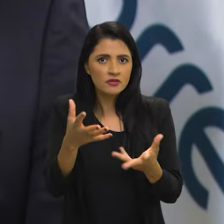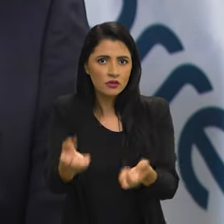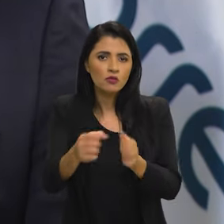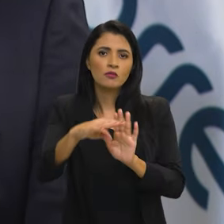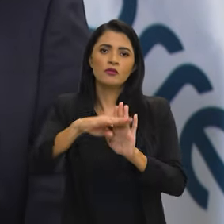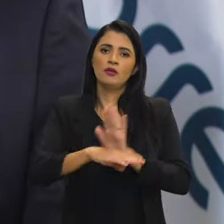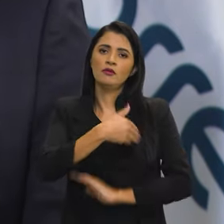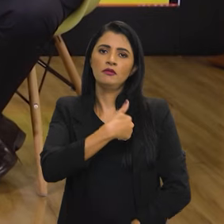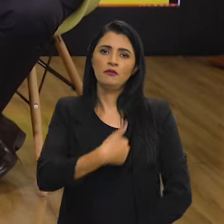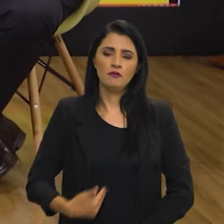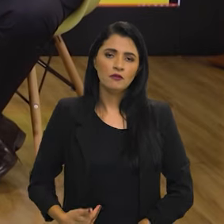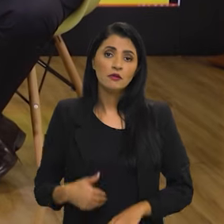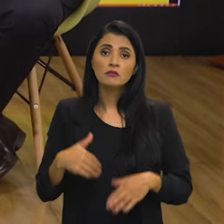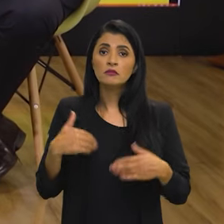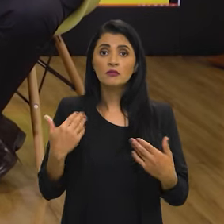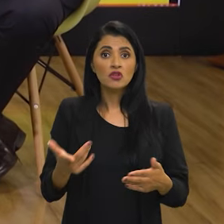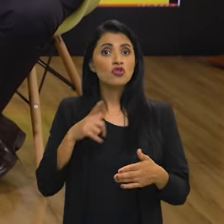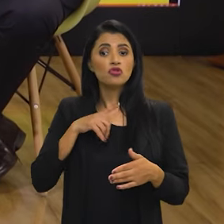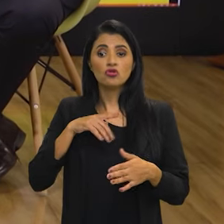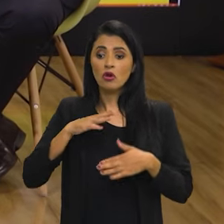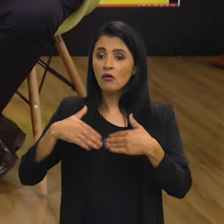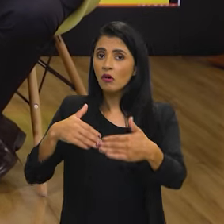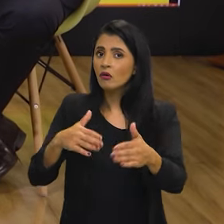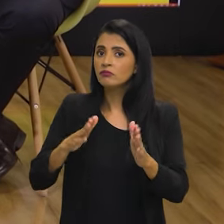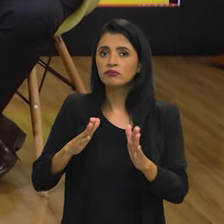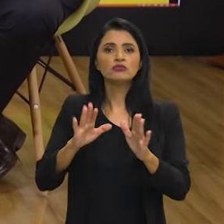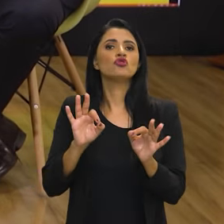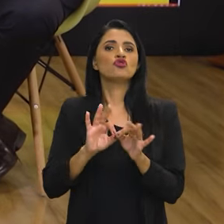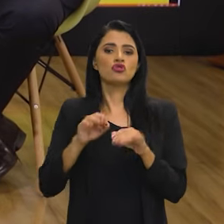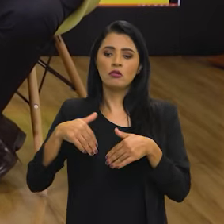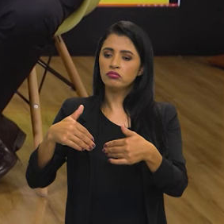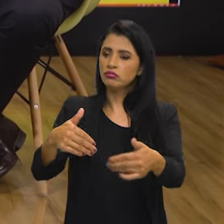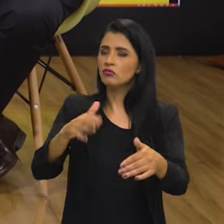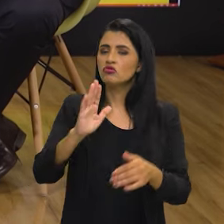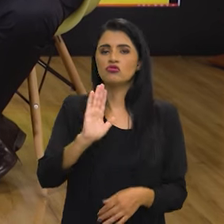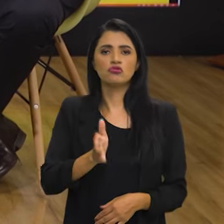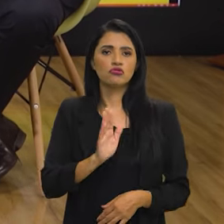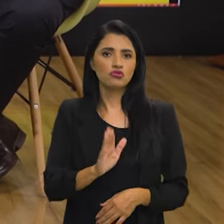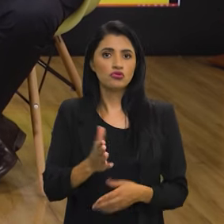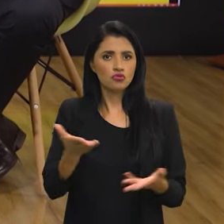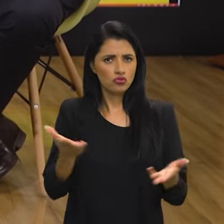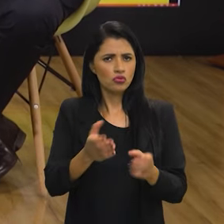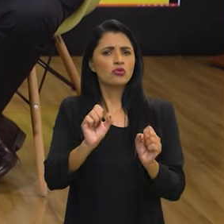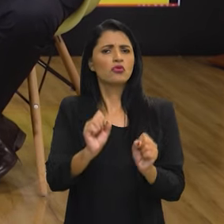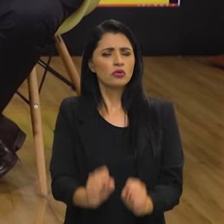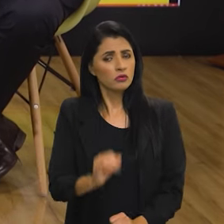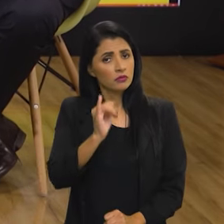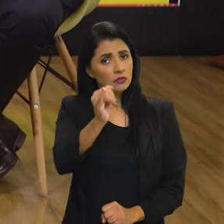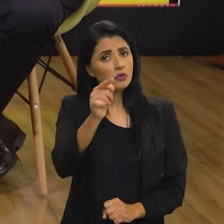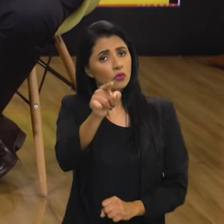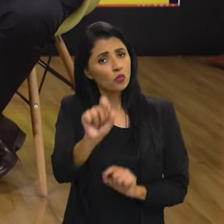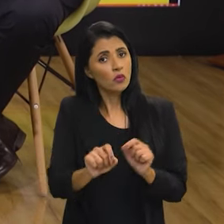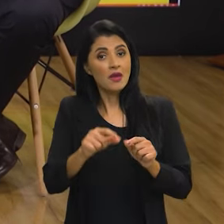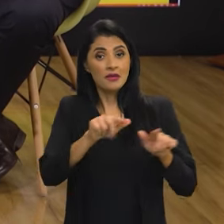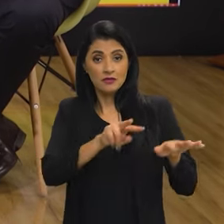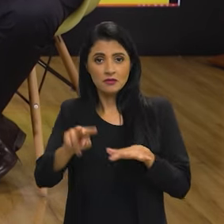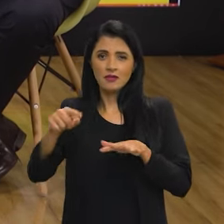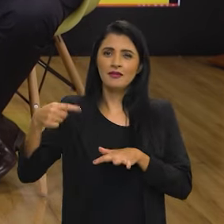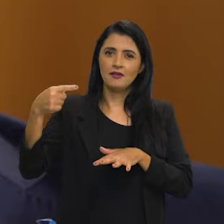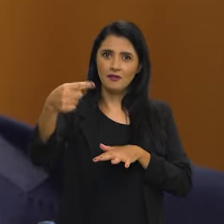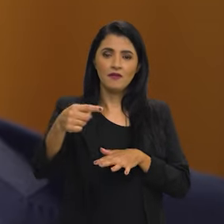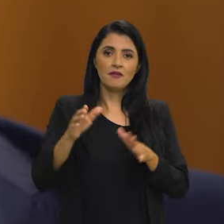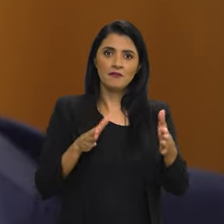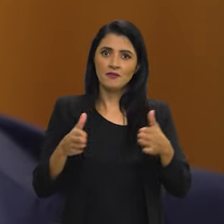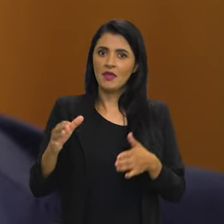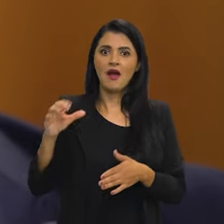aderiram ao programa do governo e isso já está em fase de execução. Então, hoje, a gente já pode dizer para você que a partir